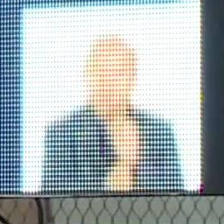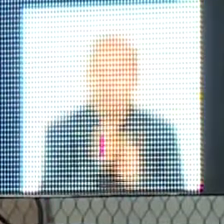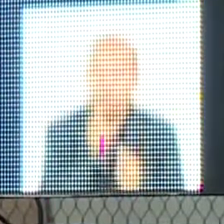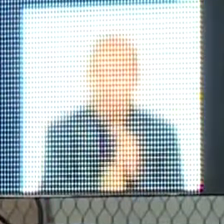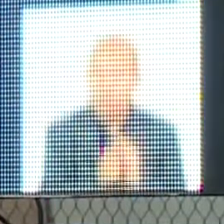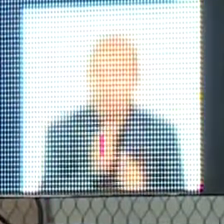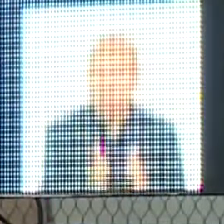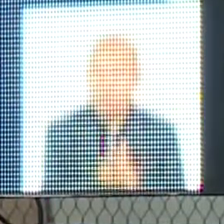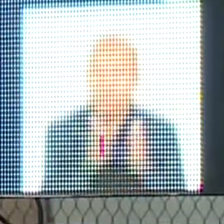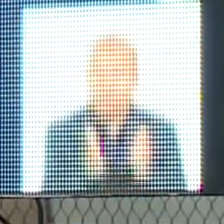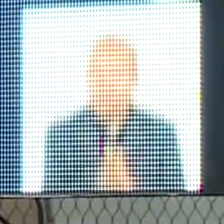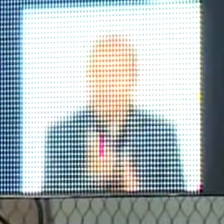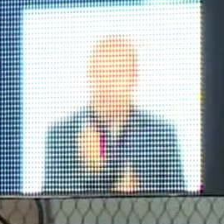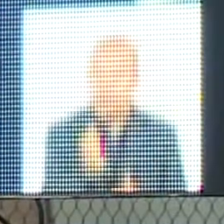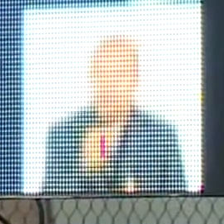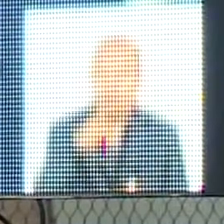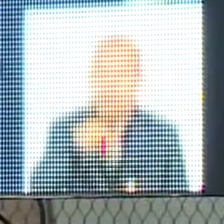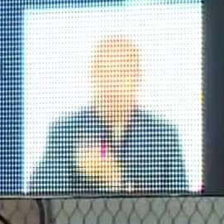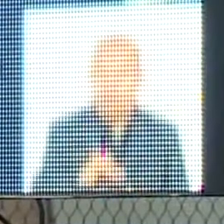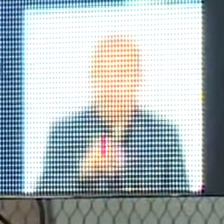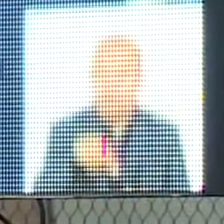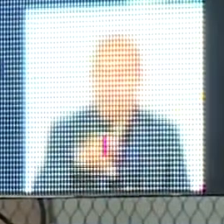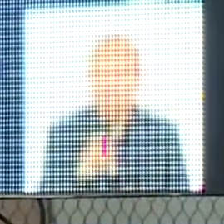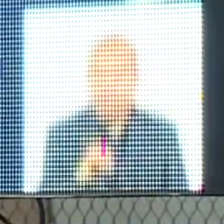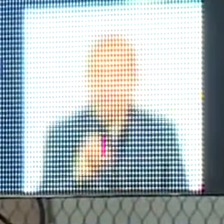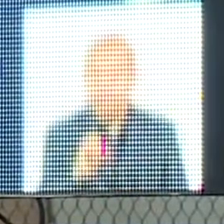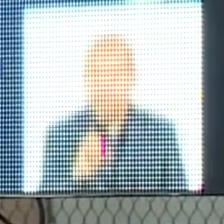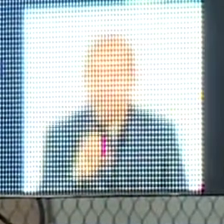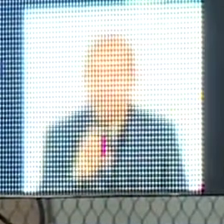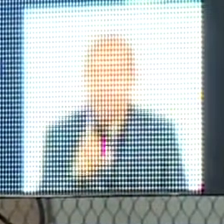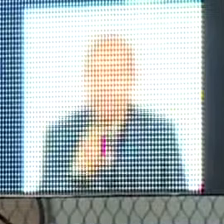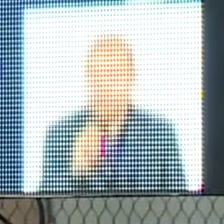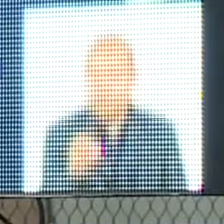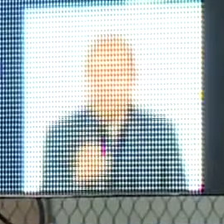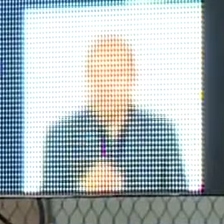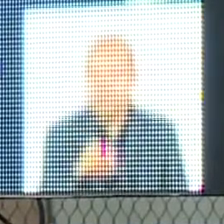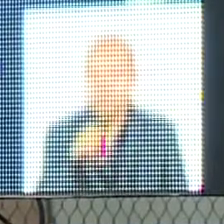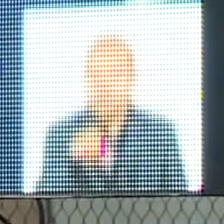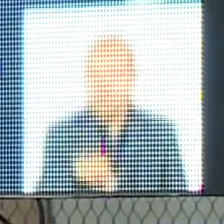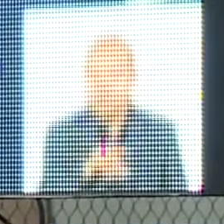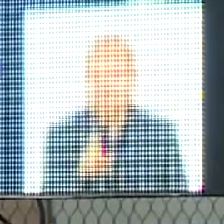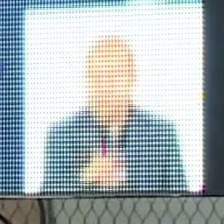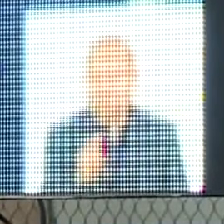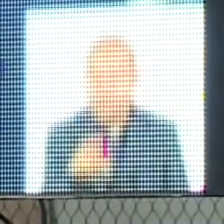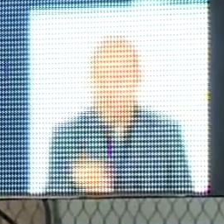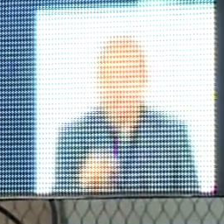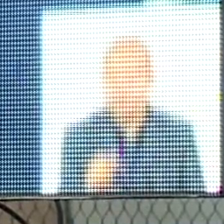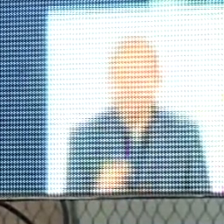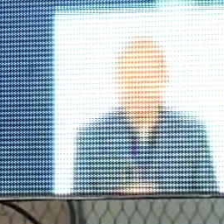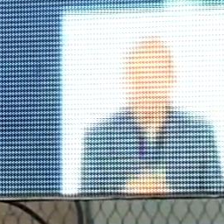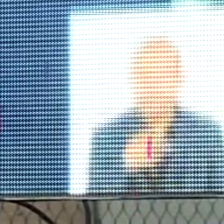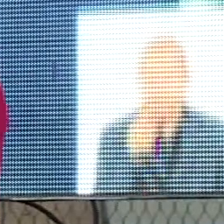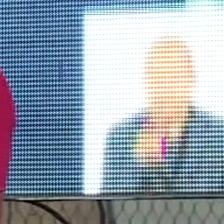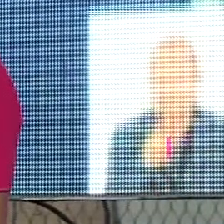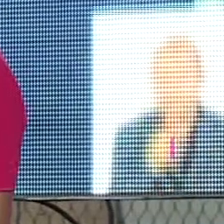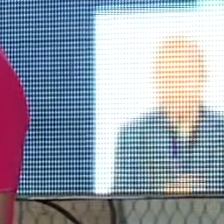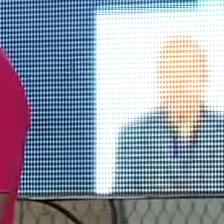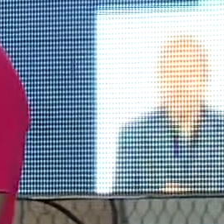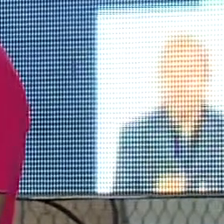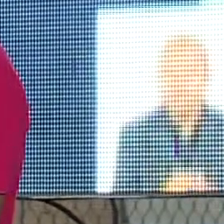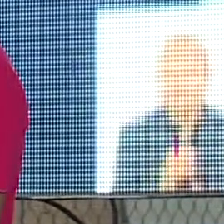Aí ele vai e diz, e o aminoácido metionina é abundante no